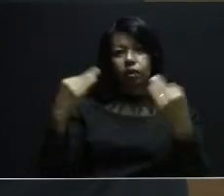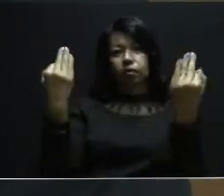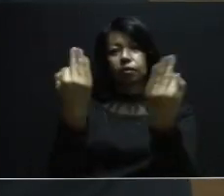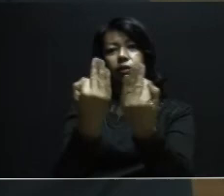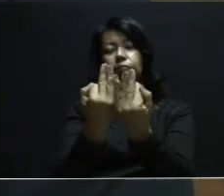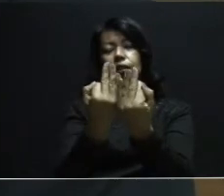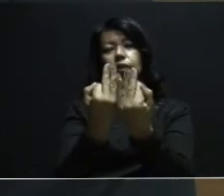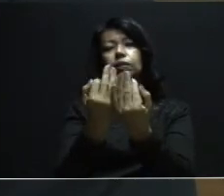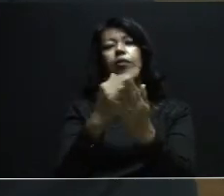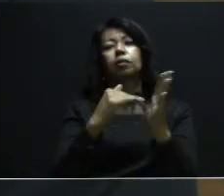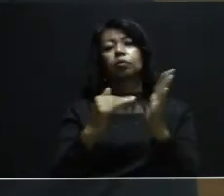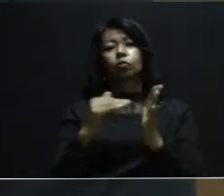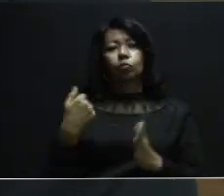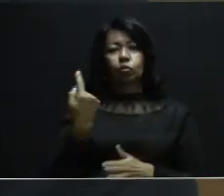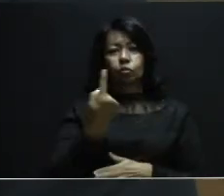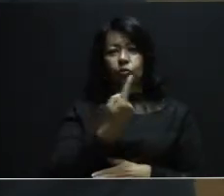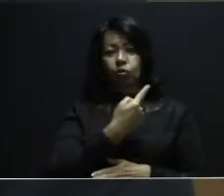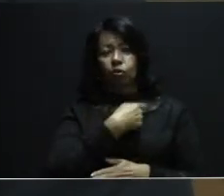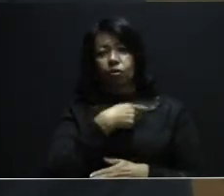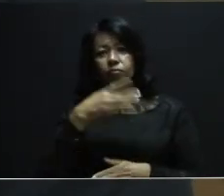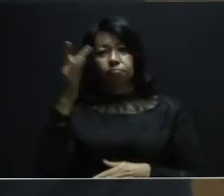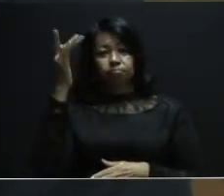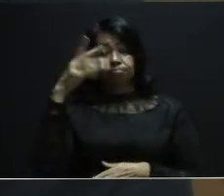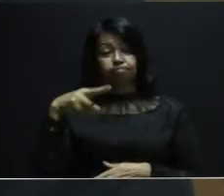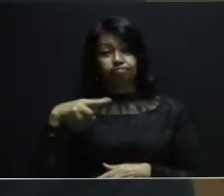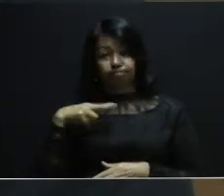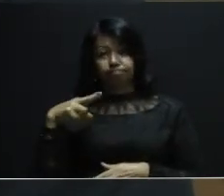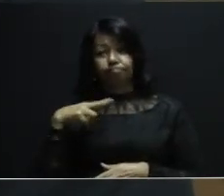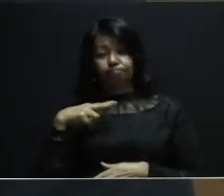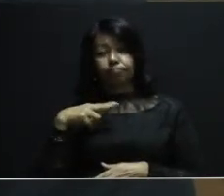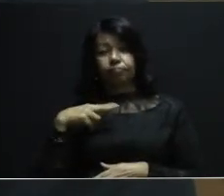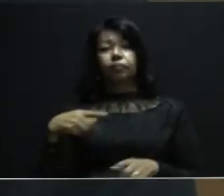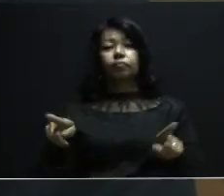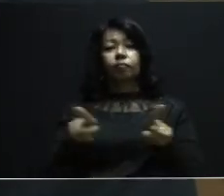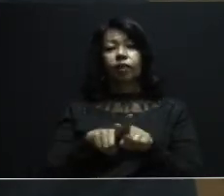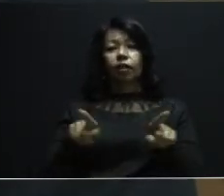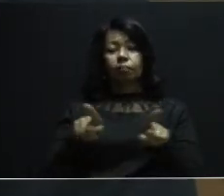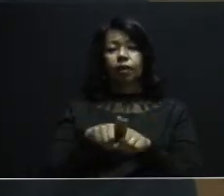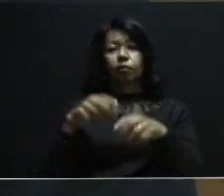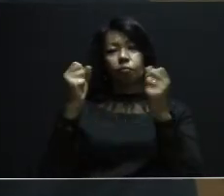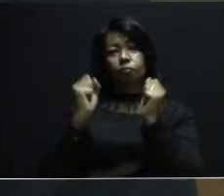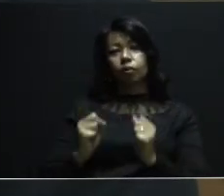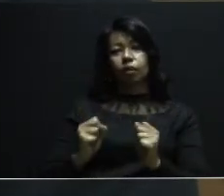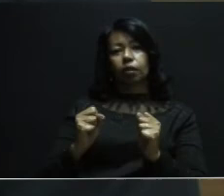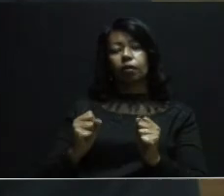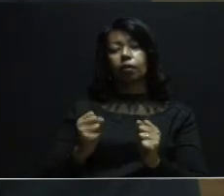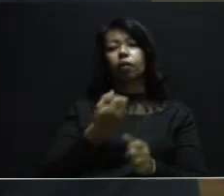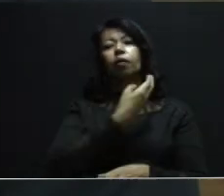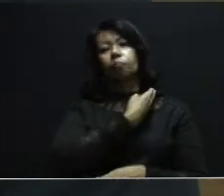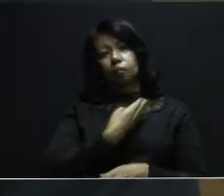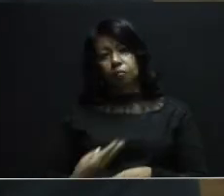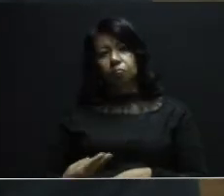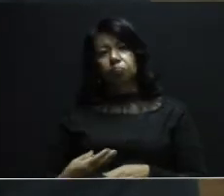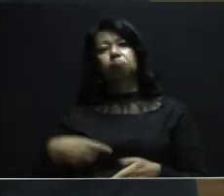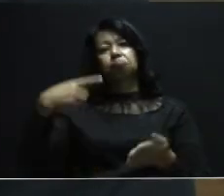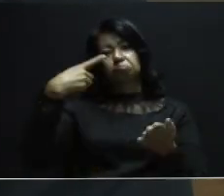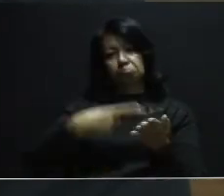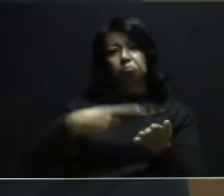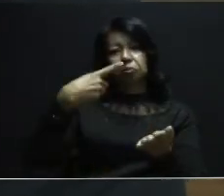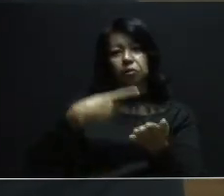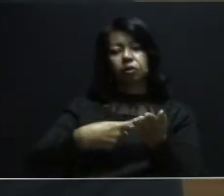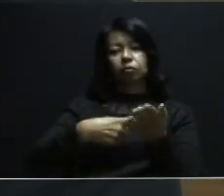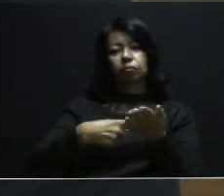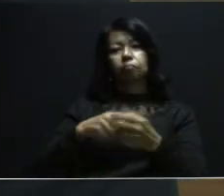famílias e que todos nós, né, pessoalmente e também como poder público, estejamos sempre mais comprometidos para